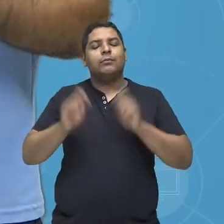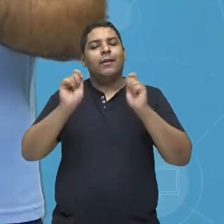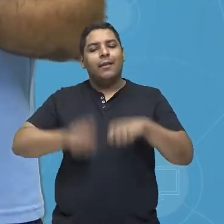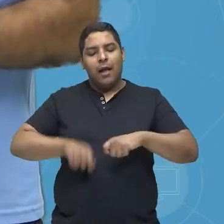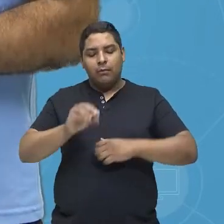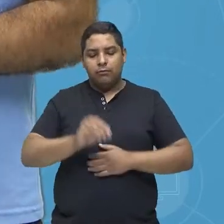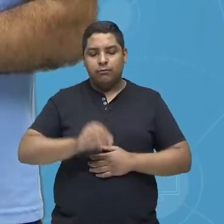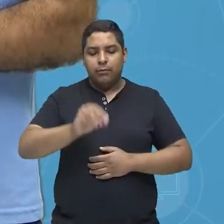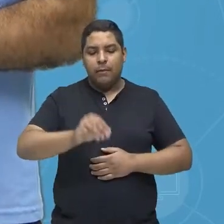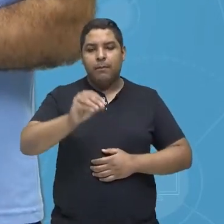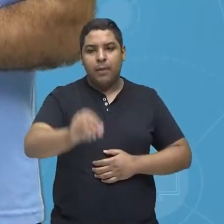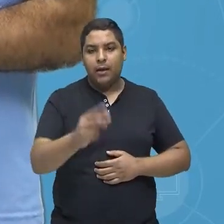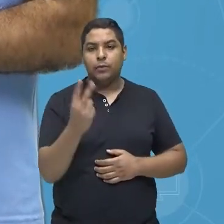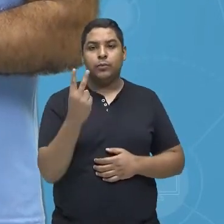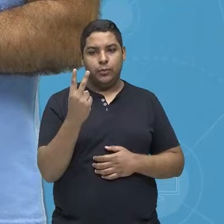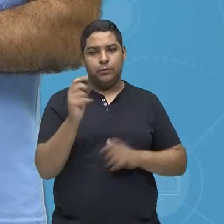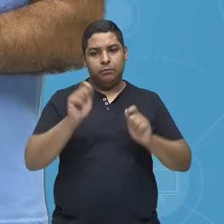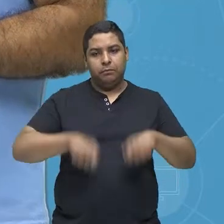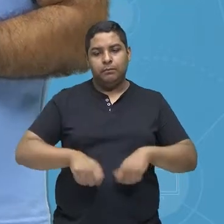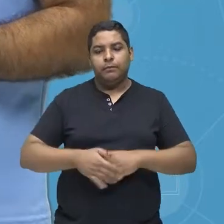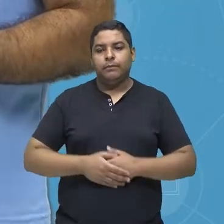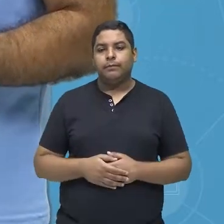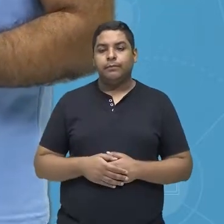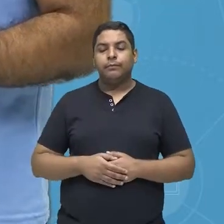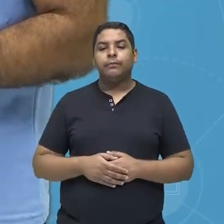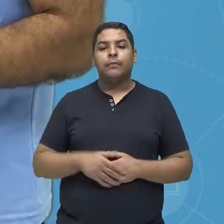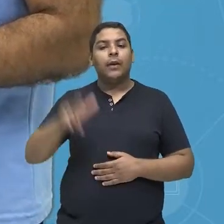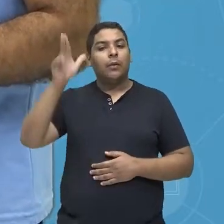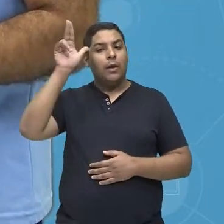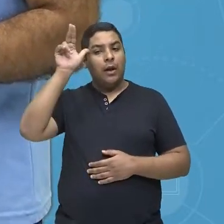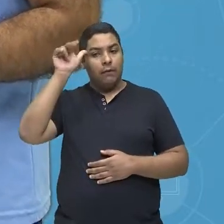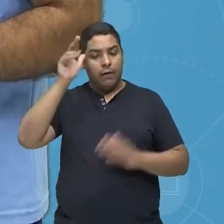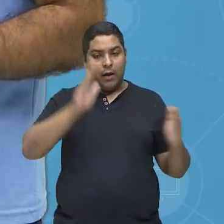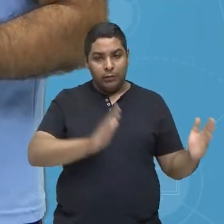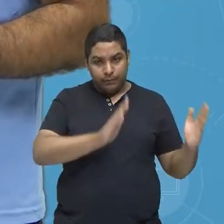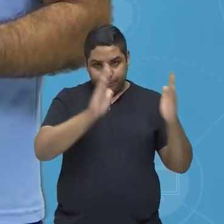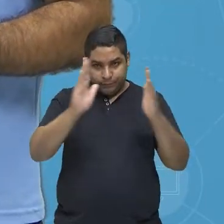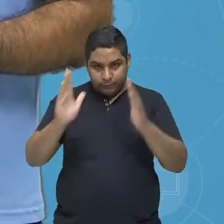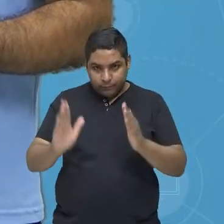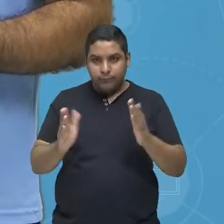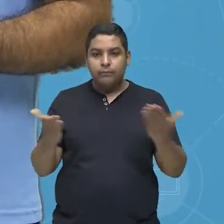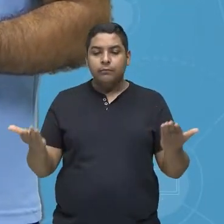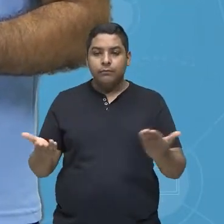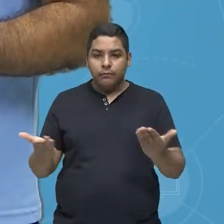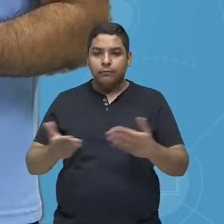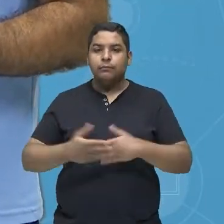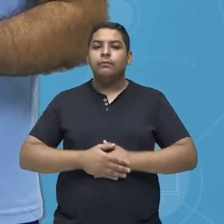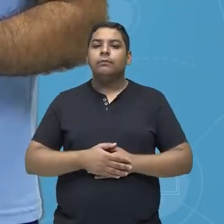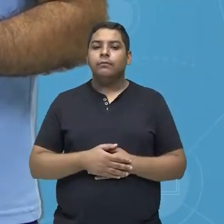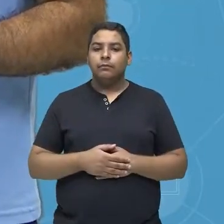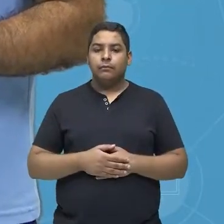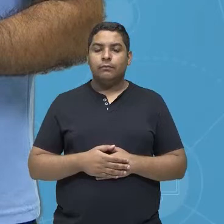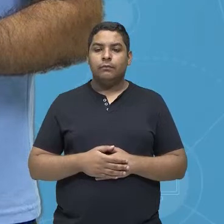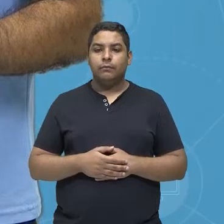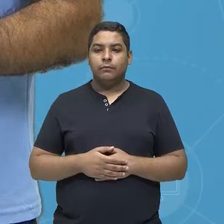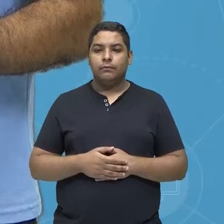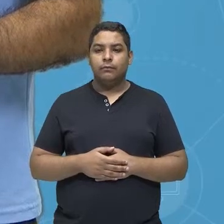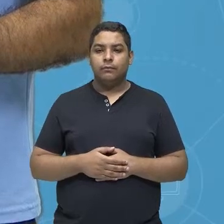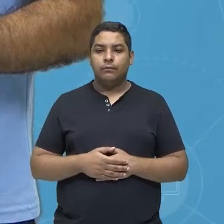A próxima peça, depois do cavalo, é o seguinte, ó, vamos ver aqui qual vai aparecer. Nós temos